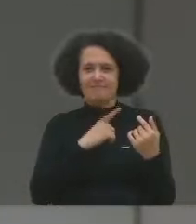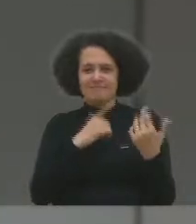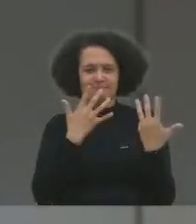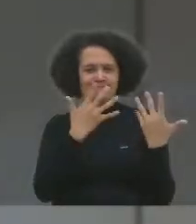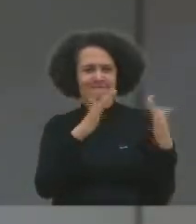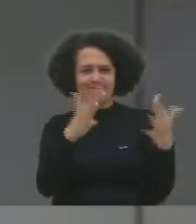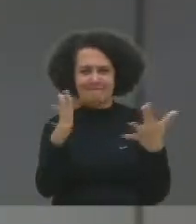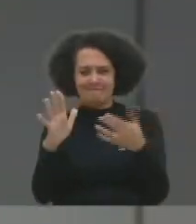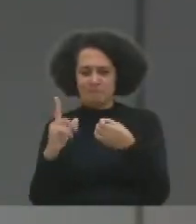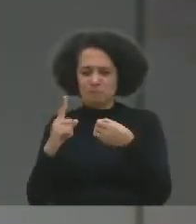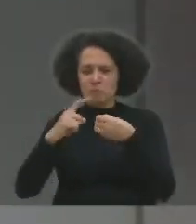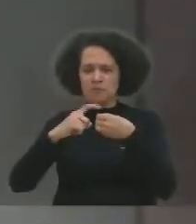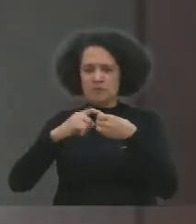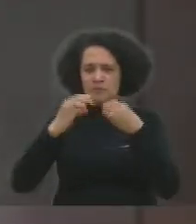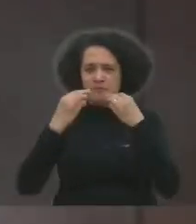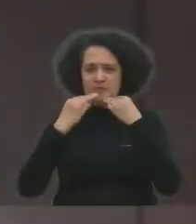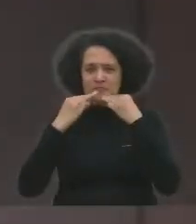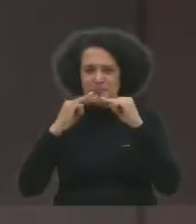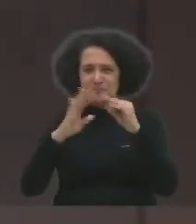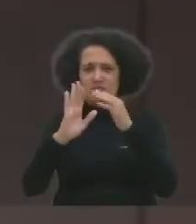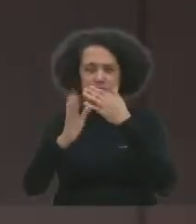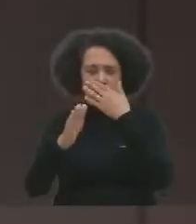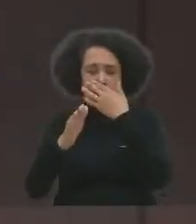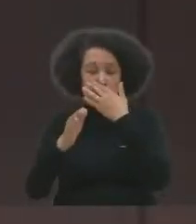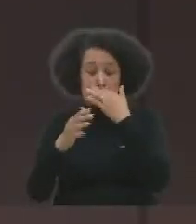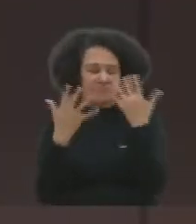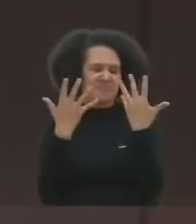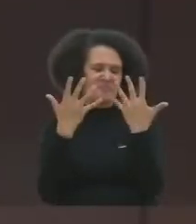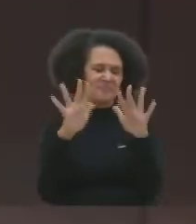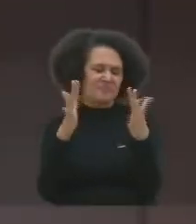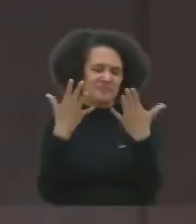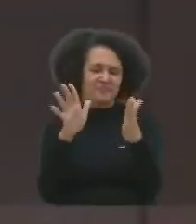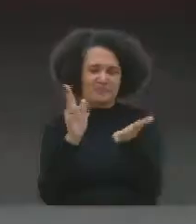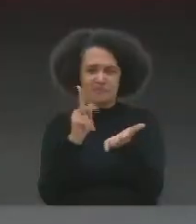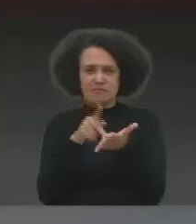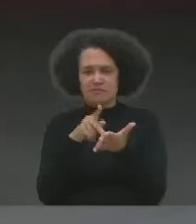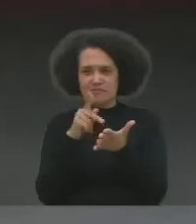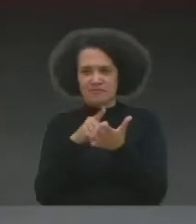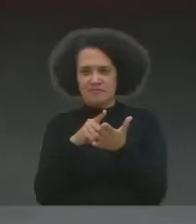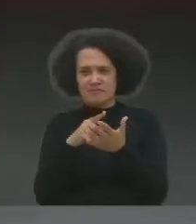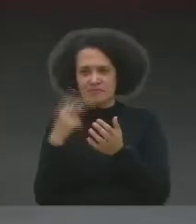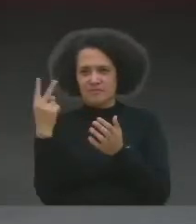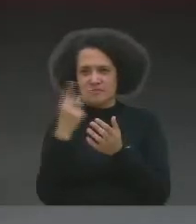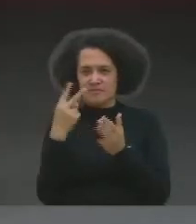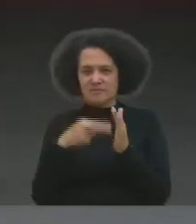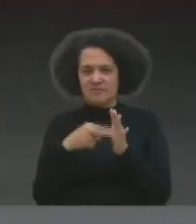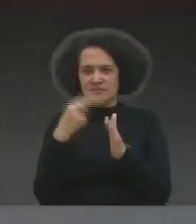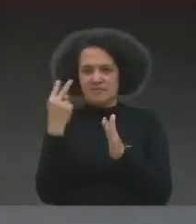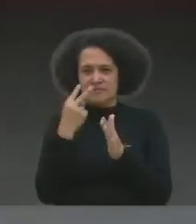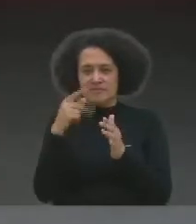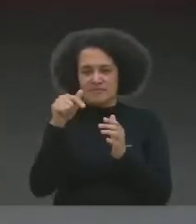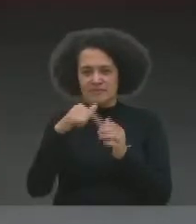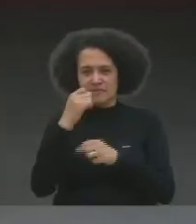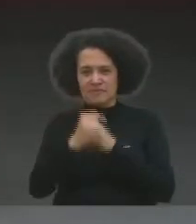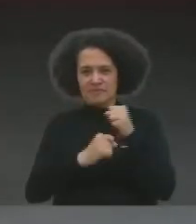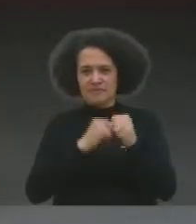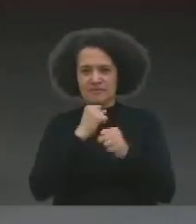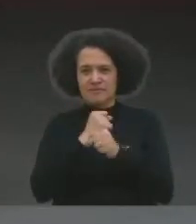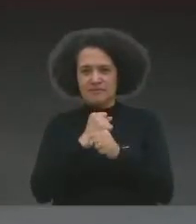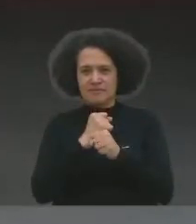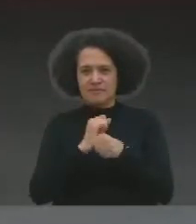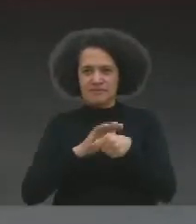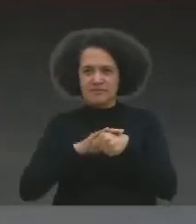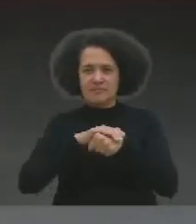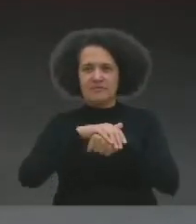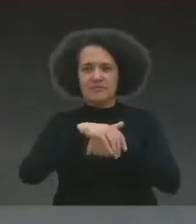Enviados missionários, e eles merecem mesmo, porque olha, pela segunda vez agora, só neste ano, a Noite de